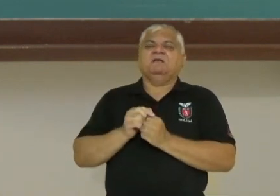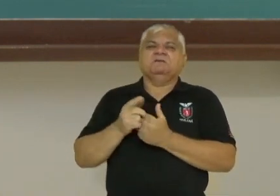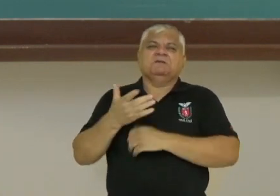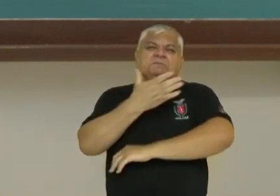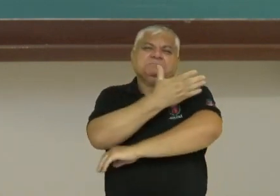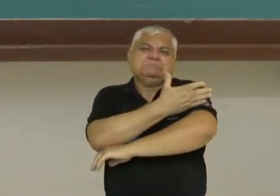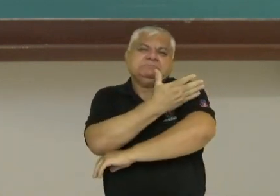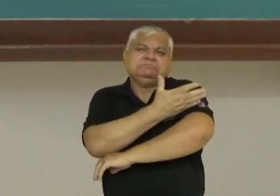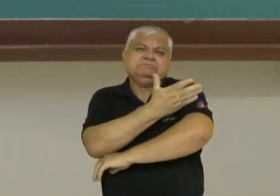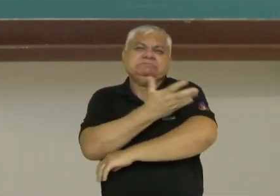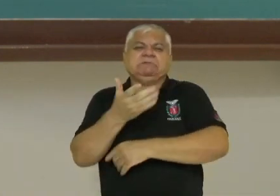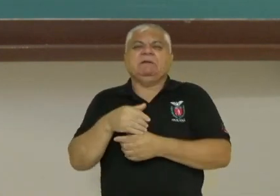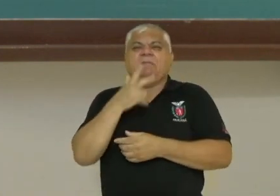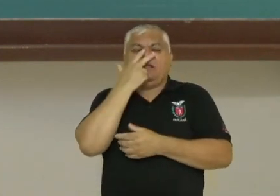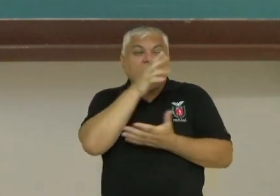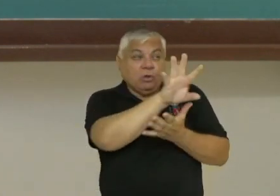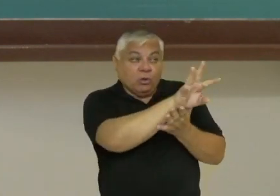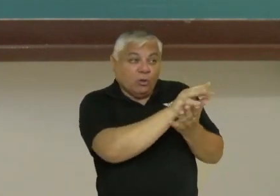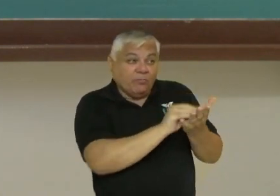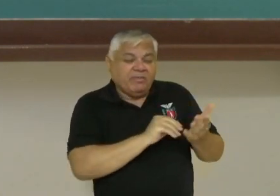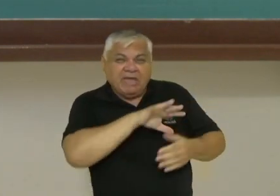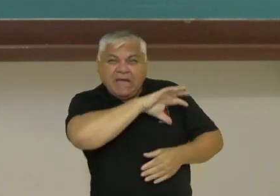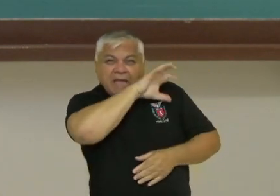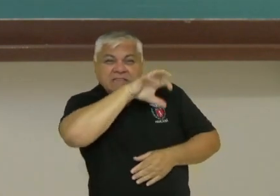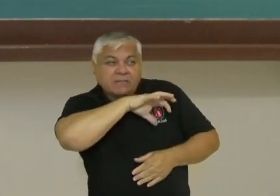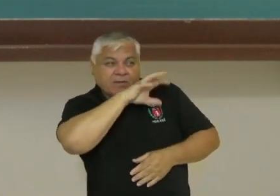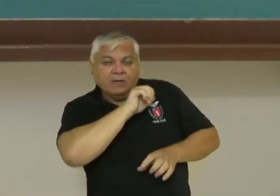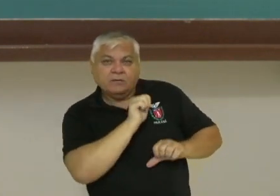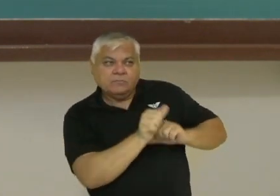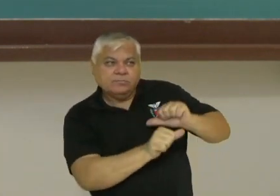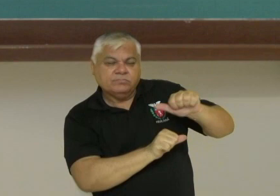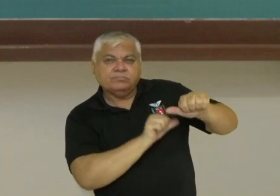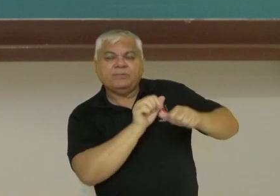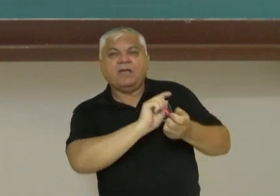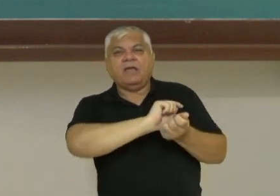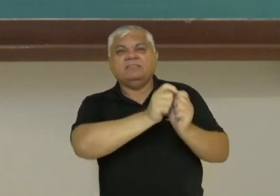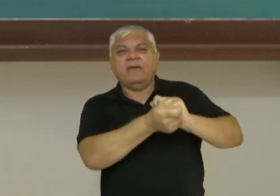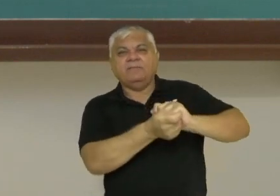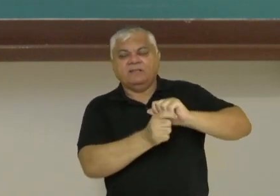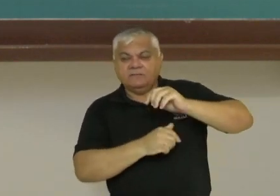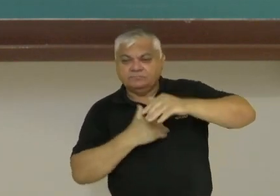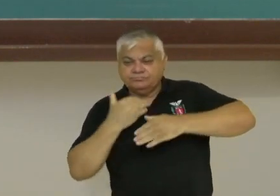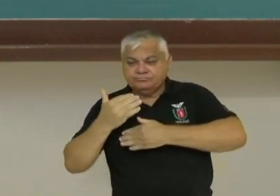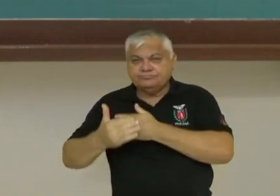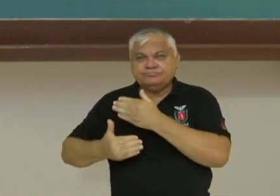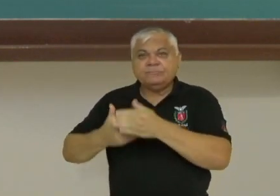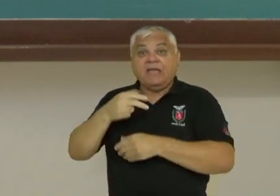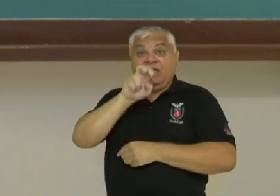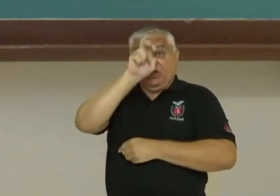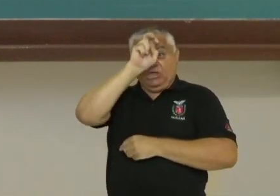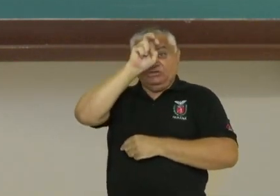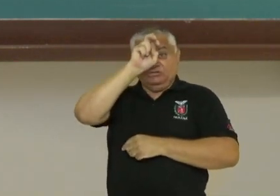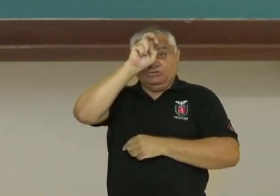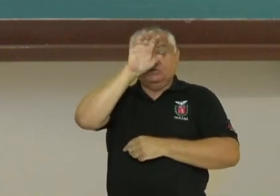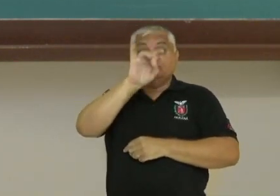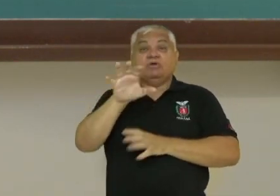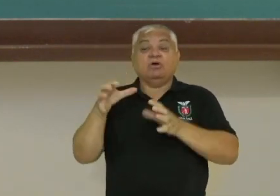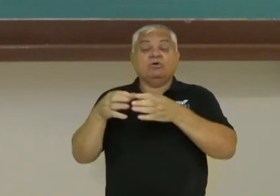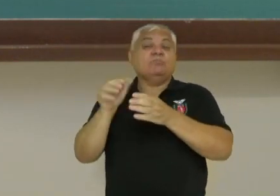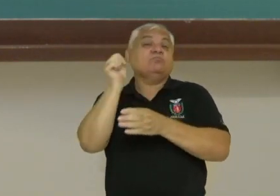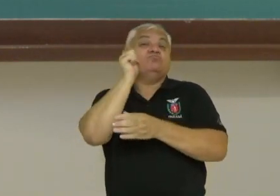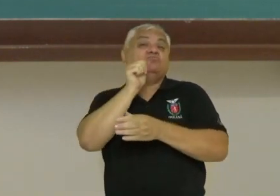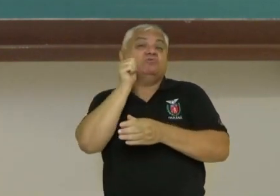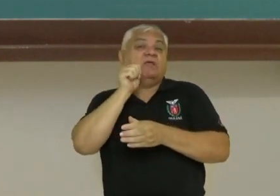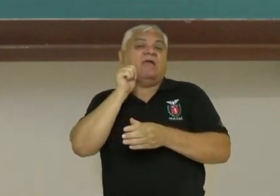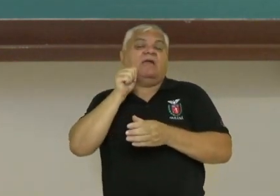primitiva, como a imitação do movimento dos animais, passa por essa parte do Egito, quando ela era utilizada pelas